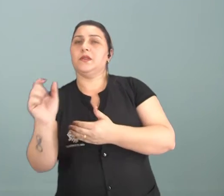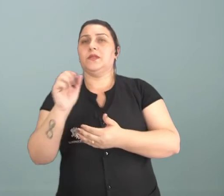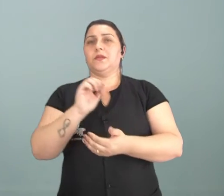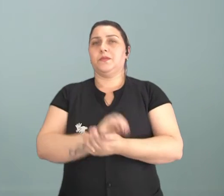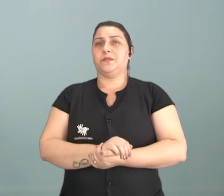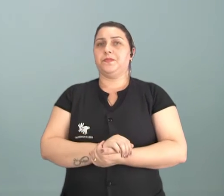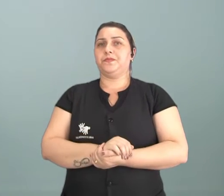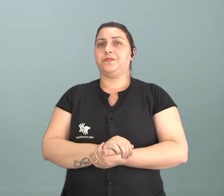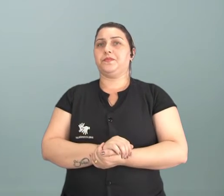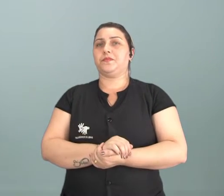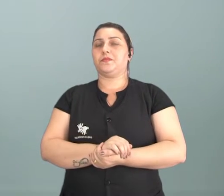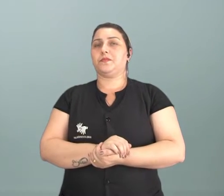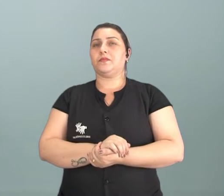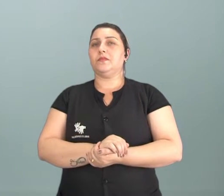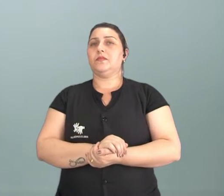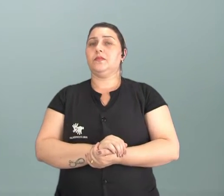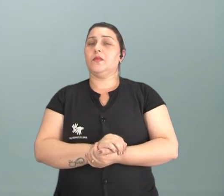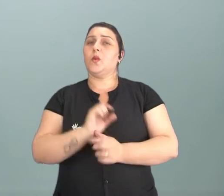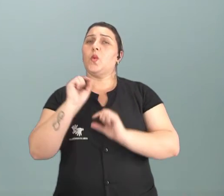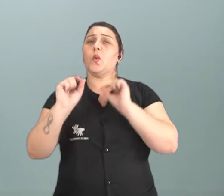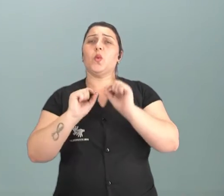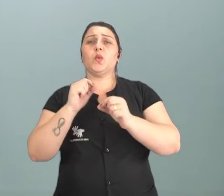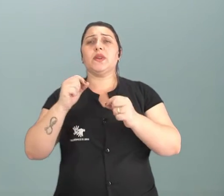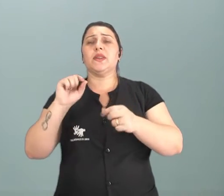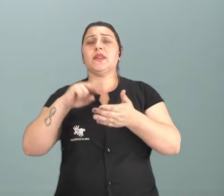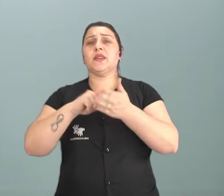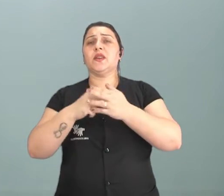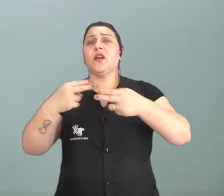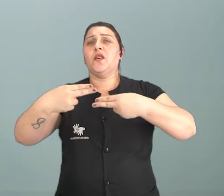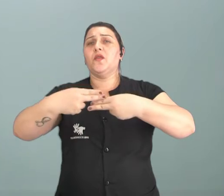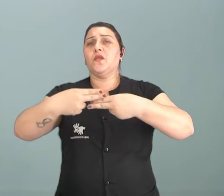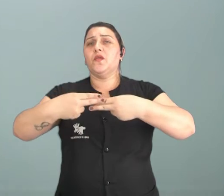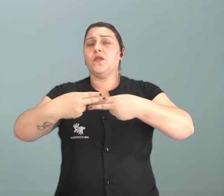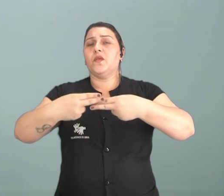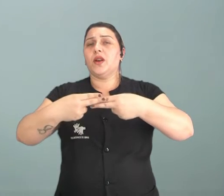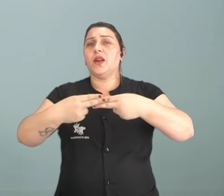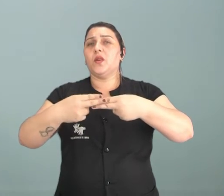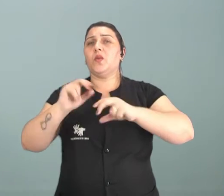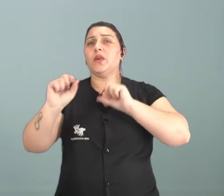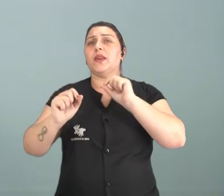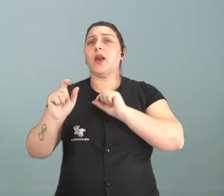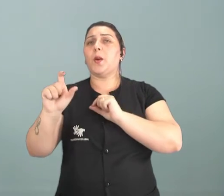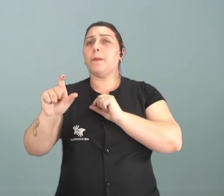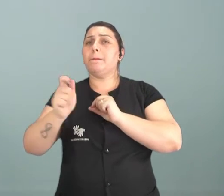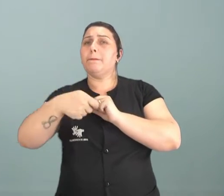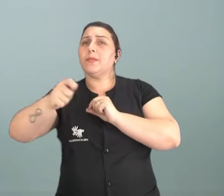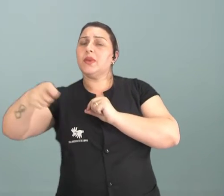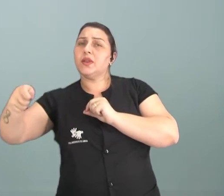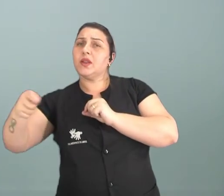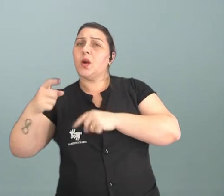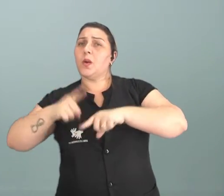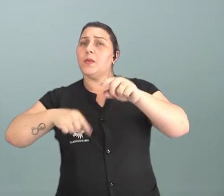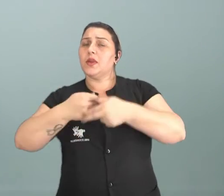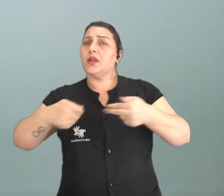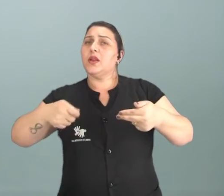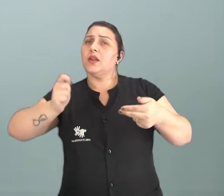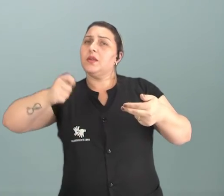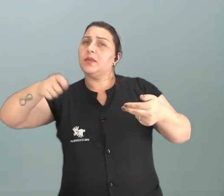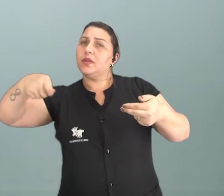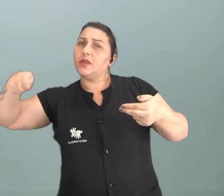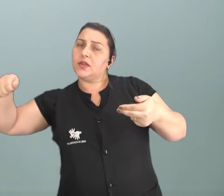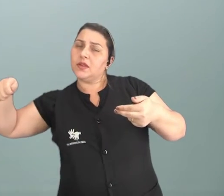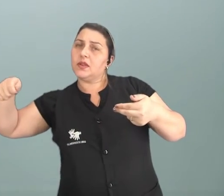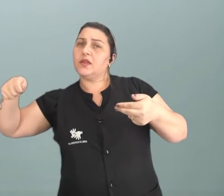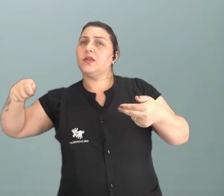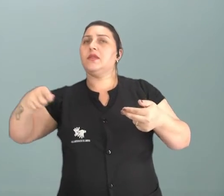uma faca? Ele é um objeto que serve para cortar as coisas. O que é um pincel? É um objeto que serve para me escrever,